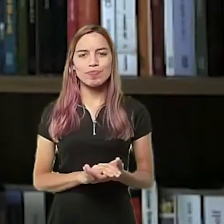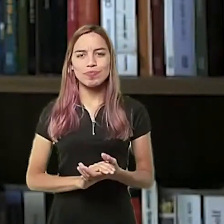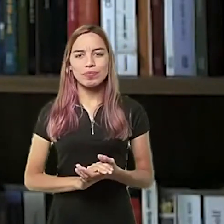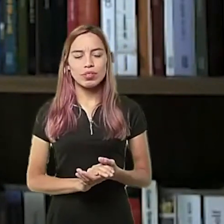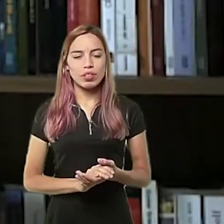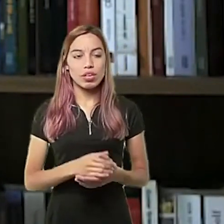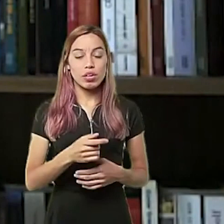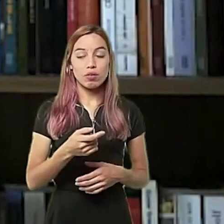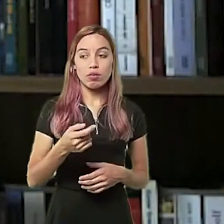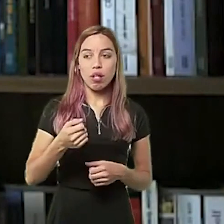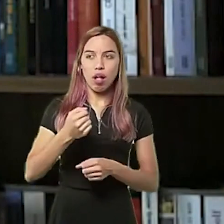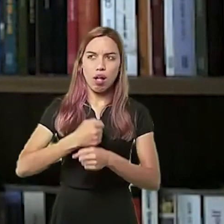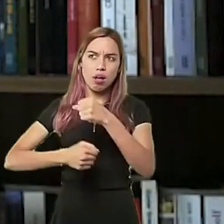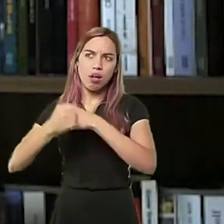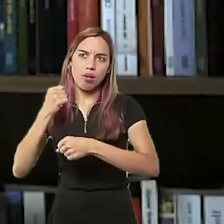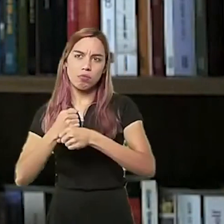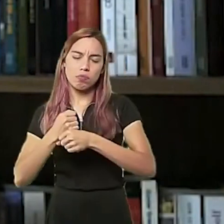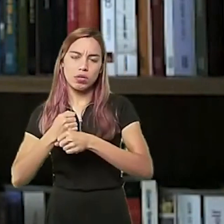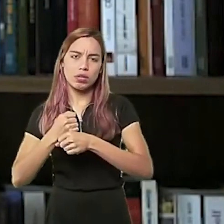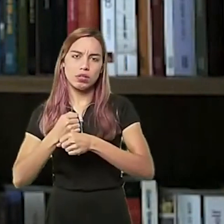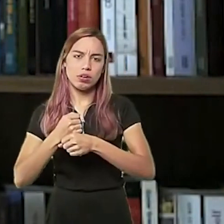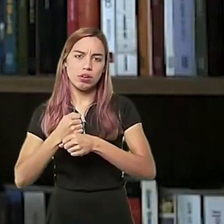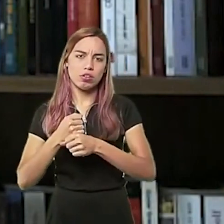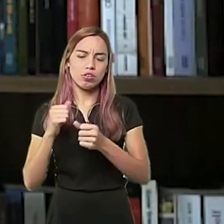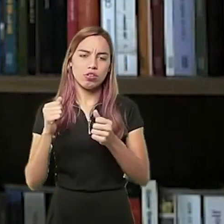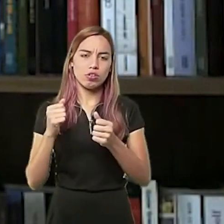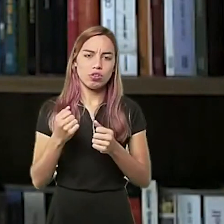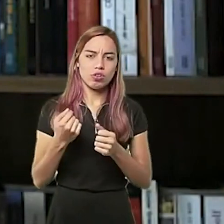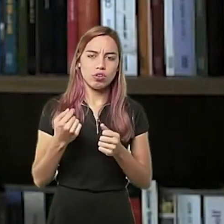eu com o editor e a agente, a Mariana